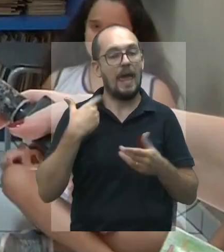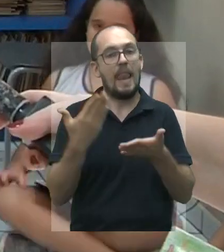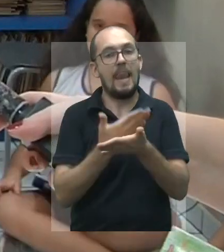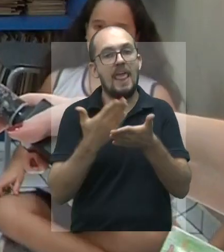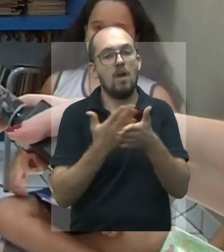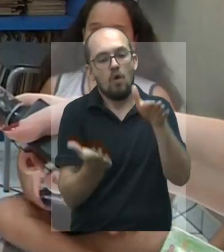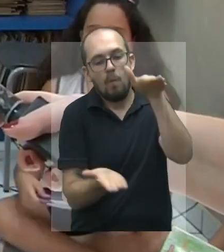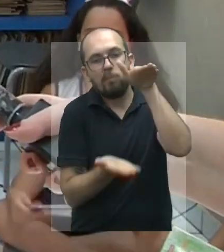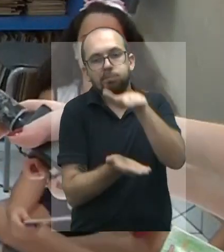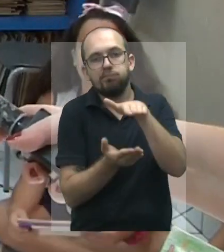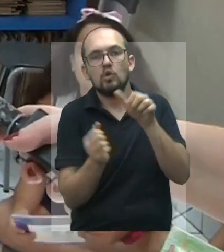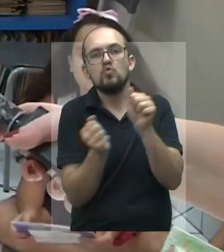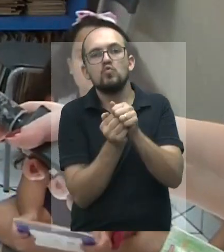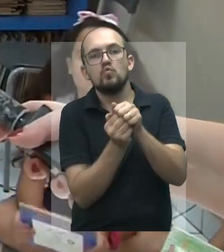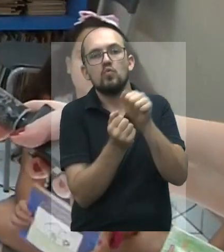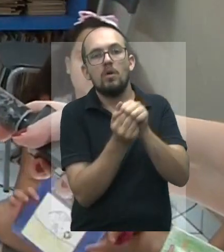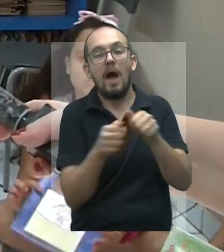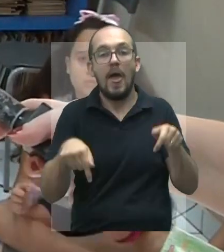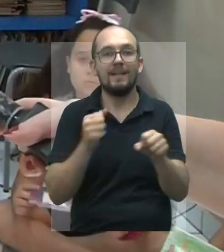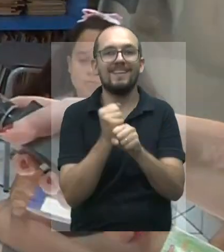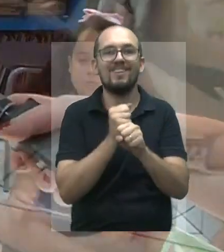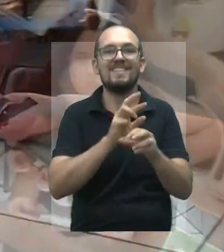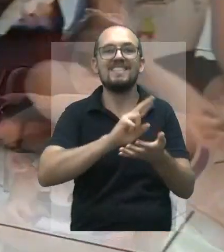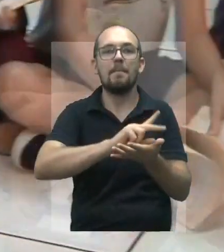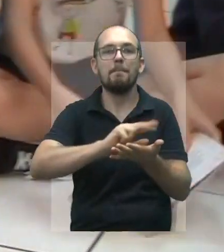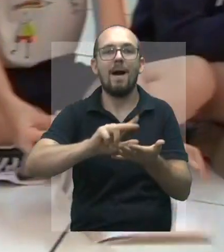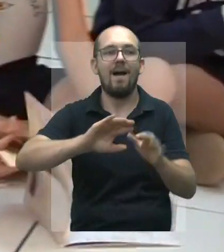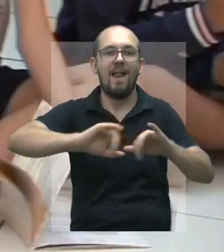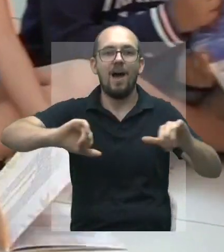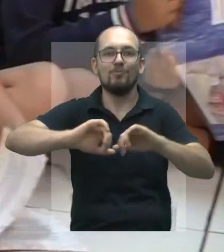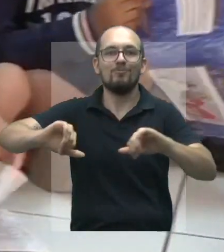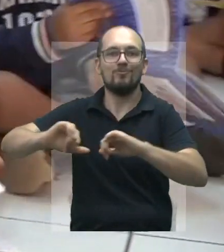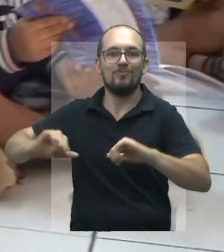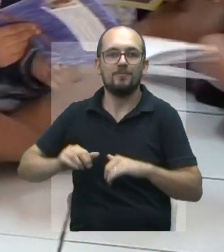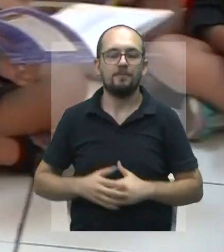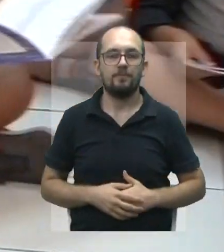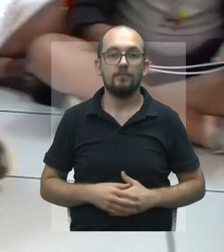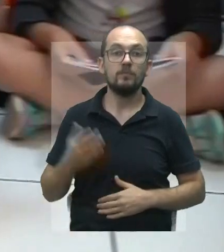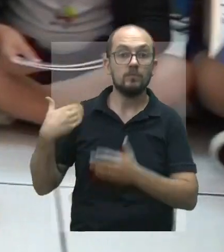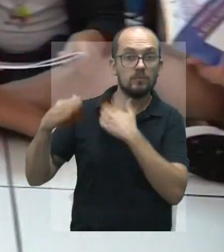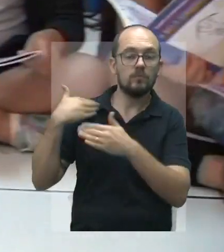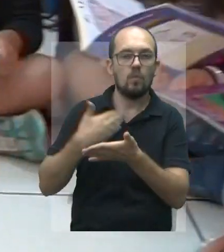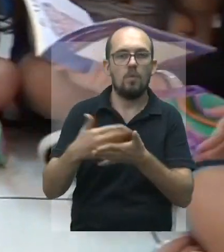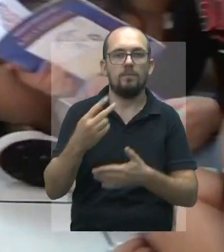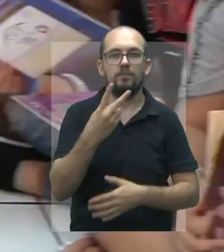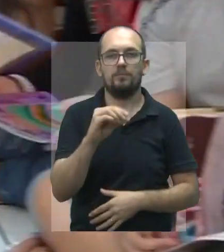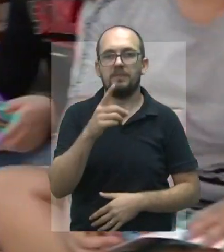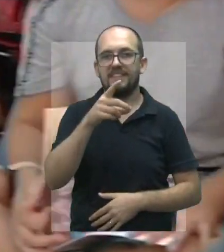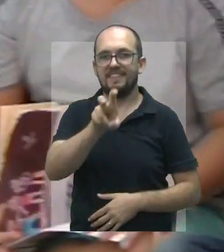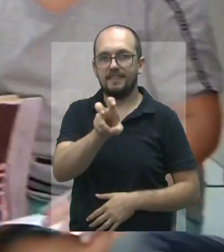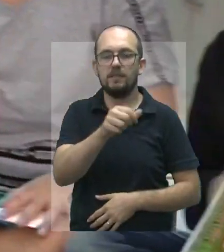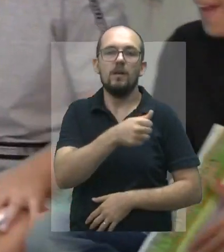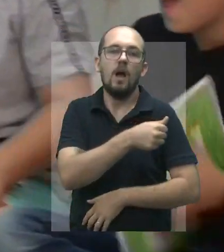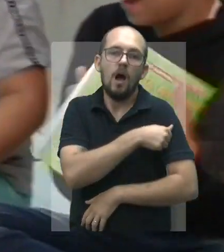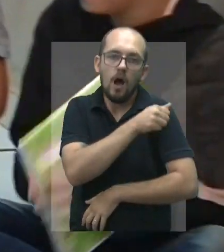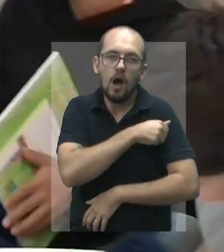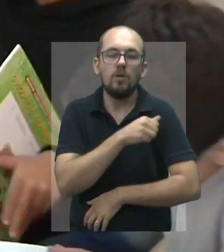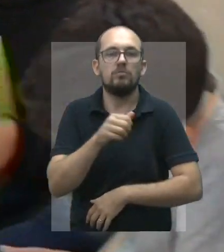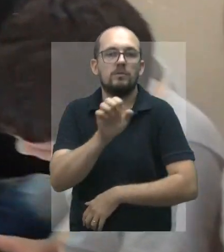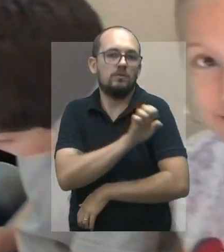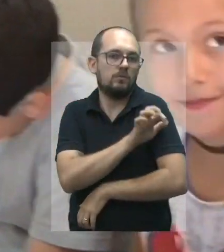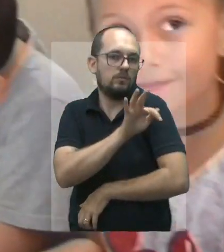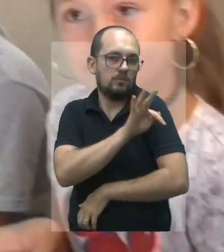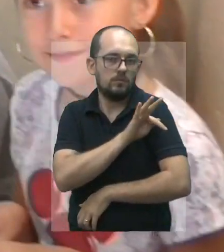os livros todos juntos e esse ano foi um livro separado para cada um. Quando o projeto começou em 2015, alunos do ensino